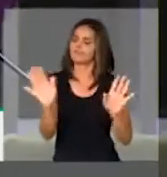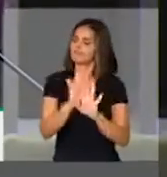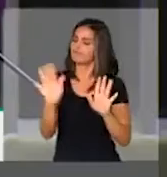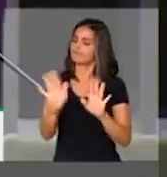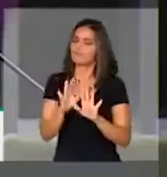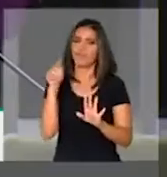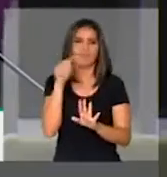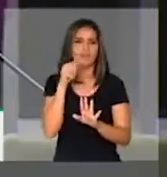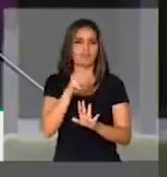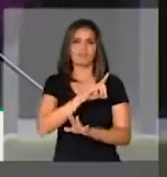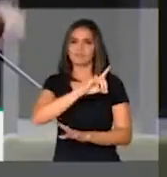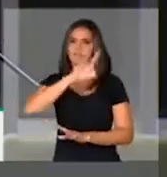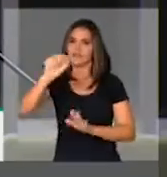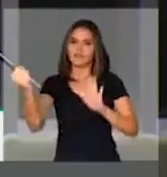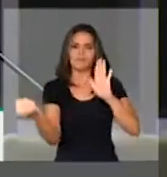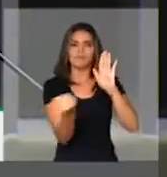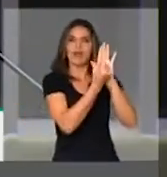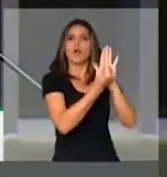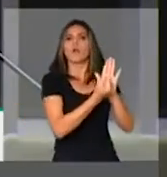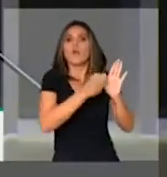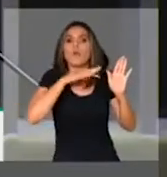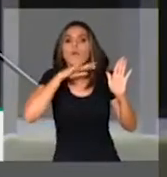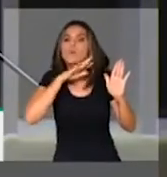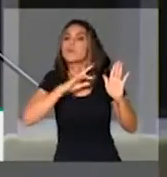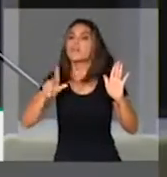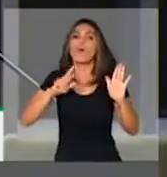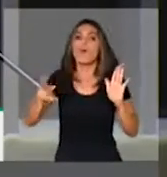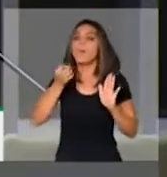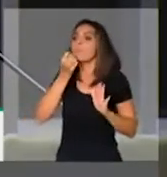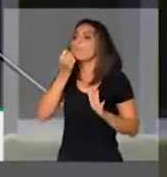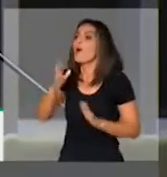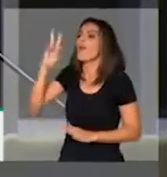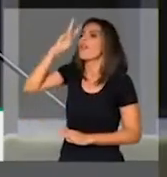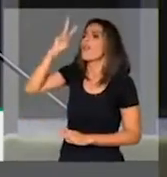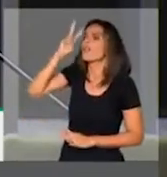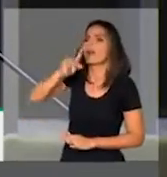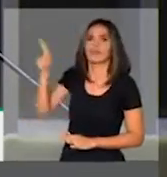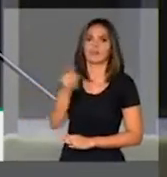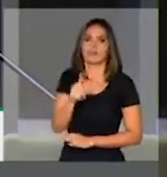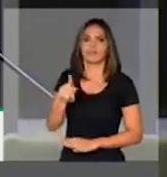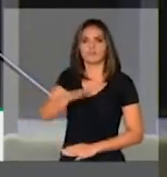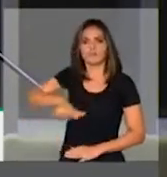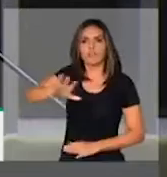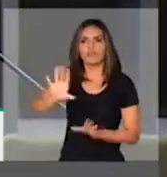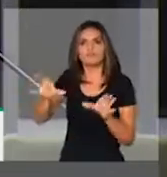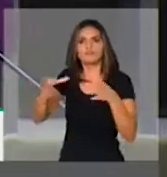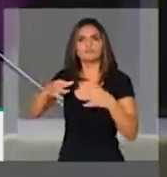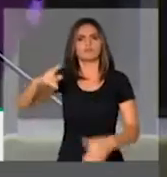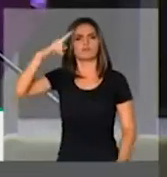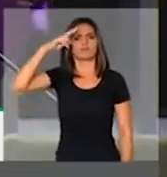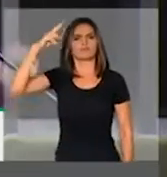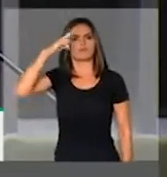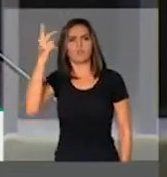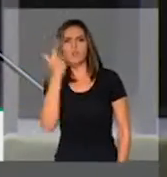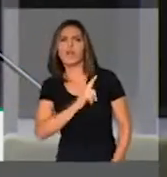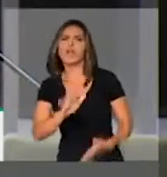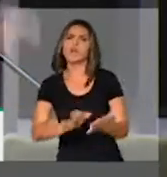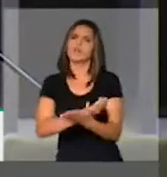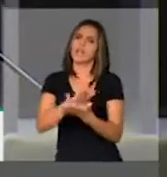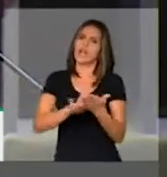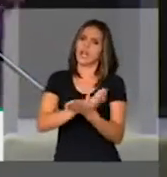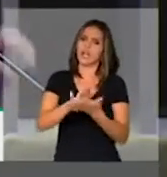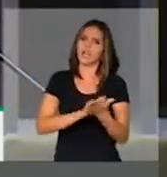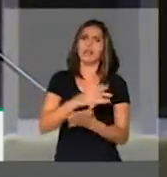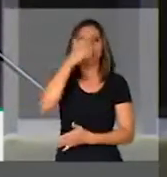faz parte das boas lembranças do nosso país. As Forças Armadas não ganham nada com isso. Eu mesma já fiz